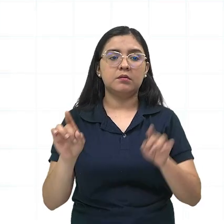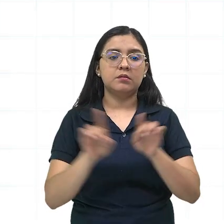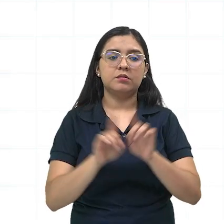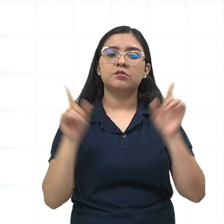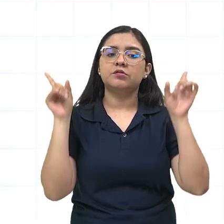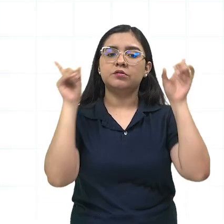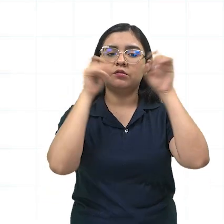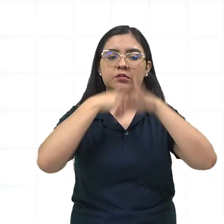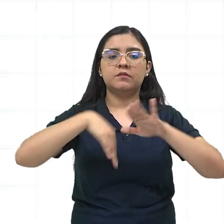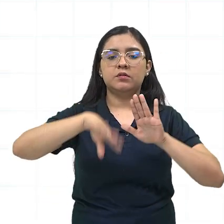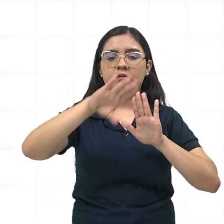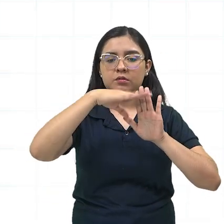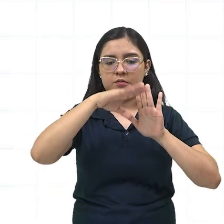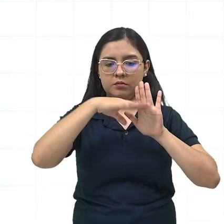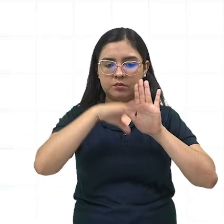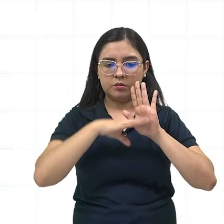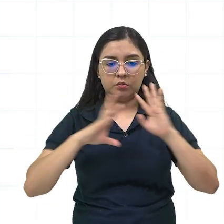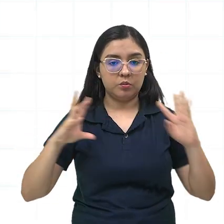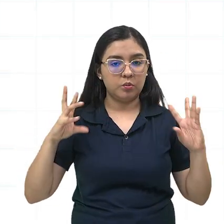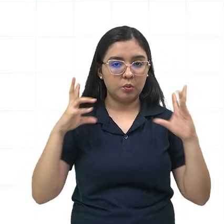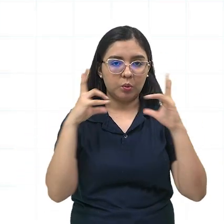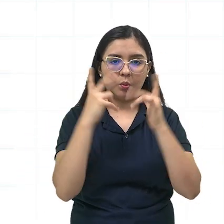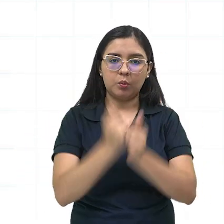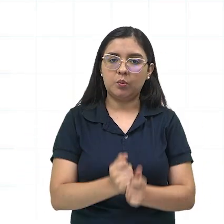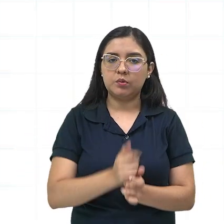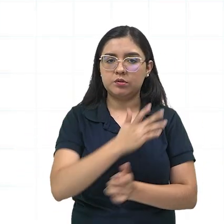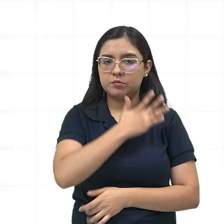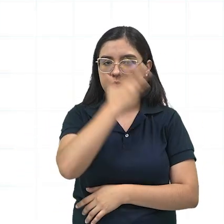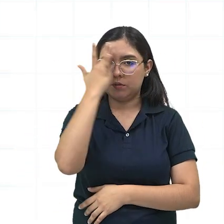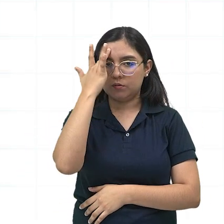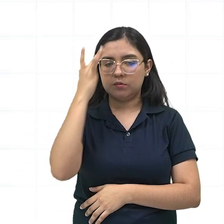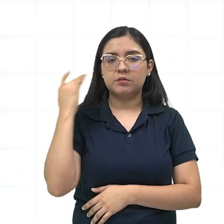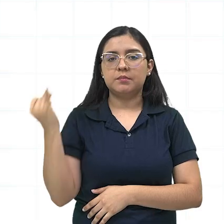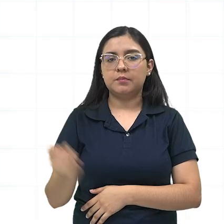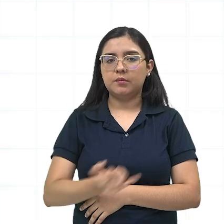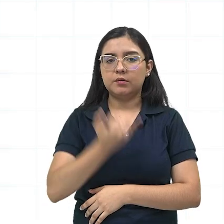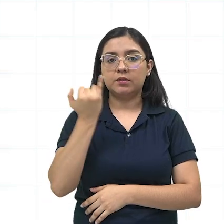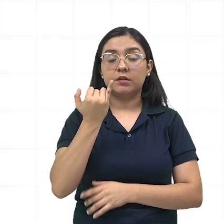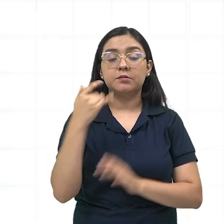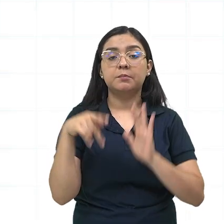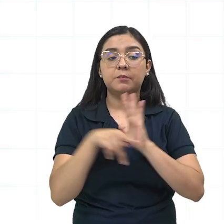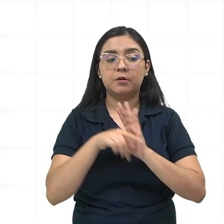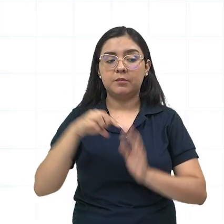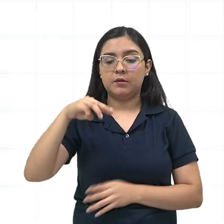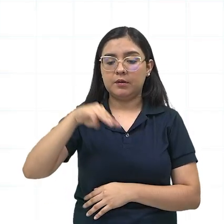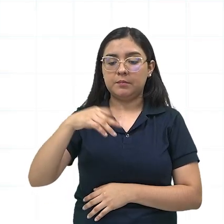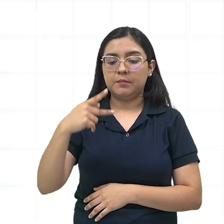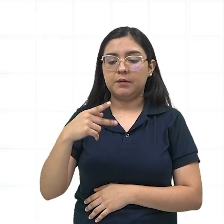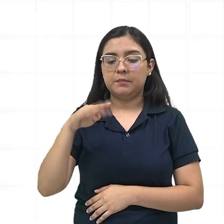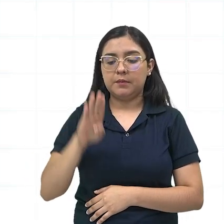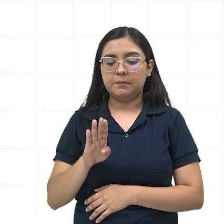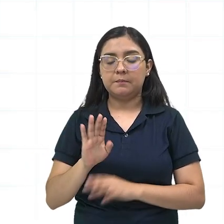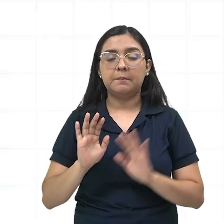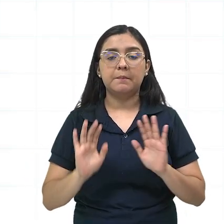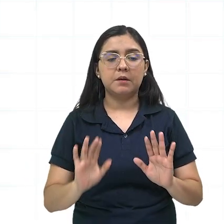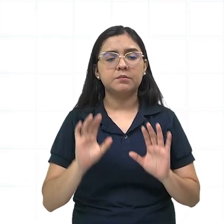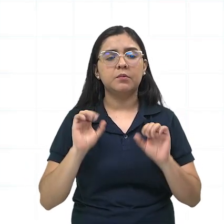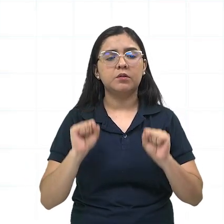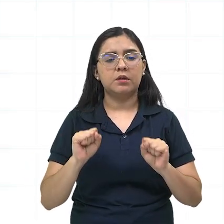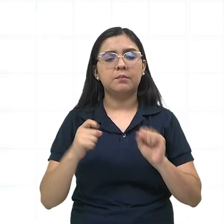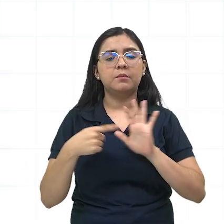sendo difícil listar todas as personalidades importantes desse gênero. Entretanto,